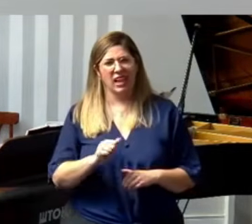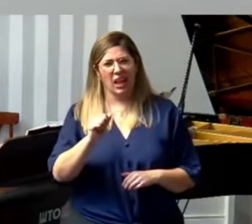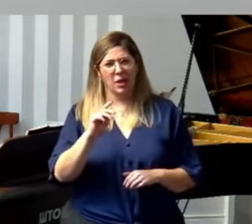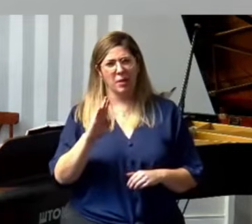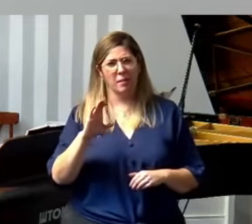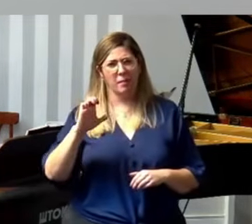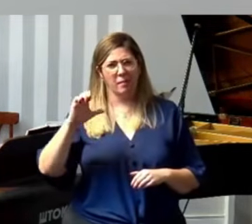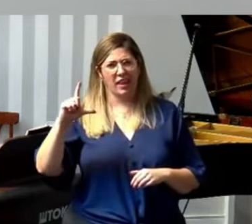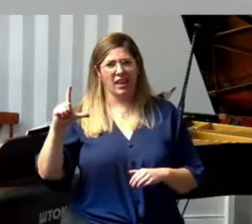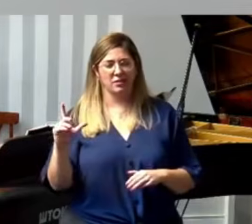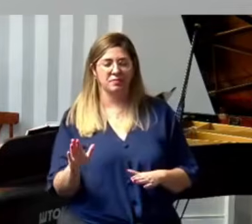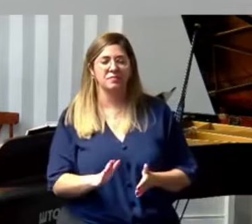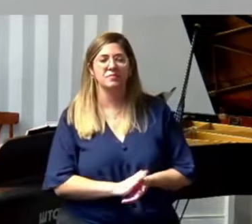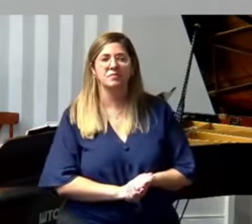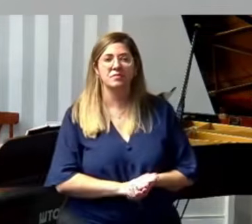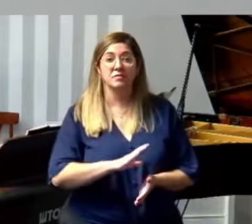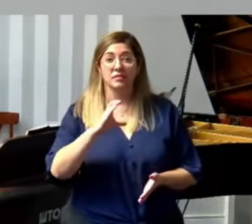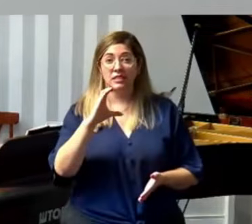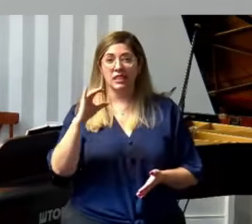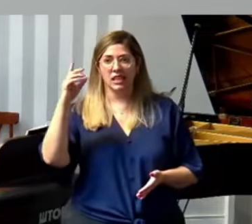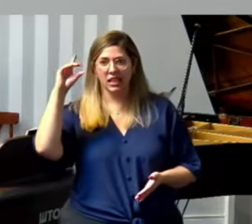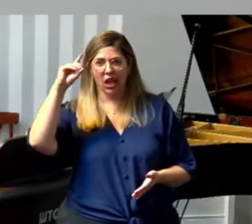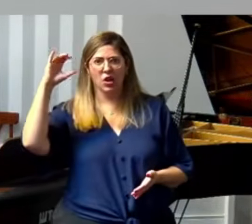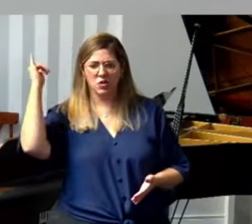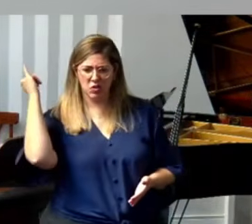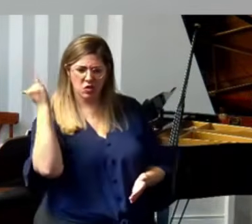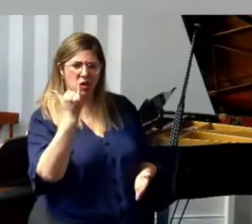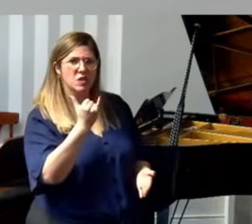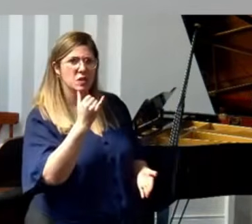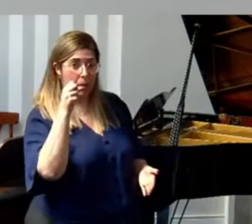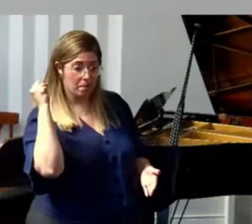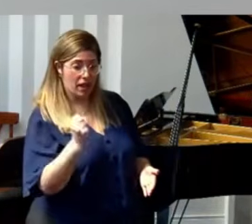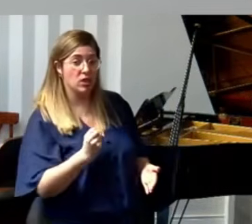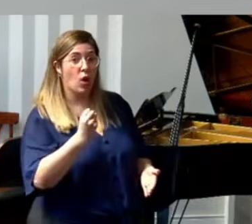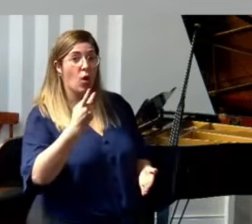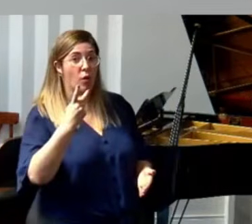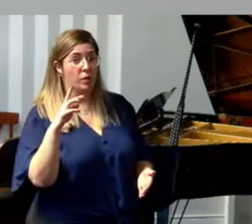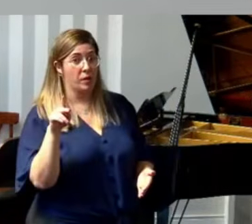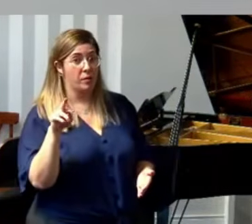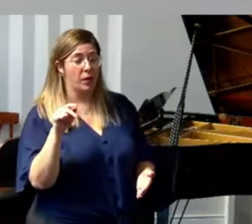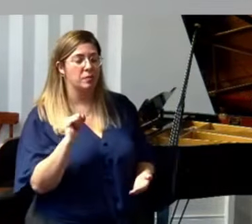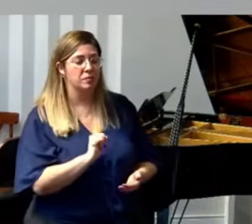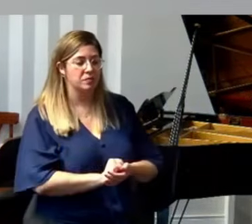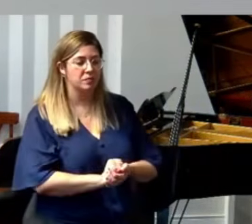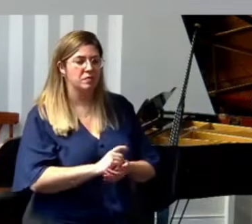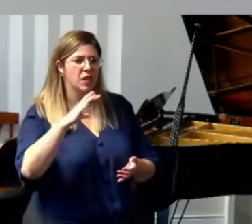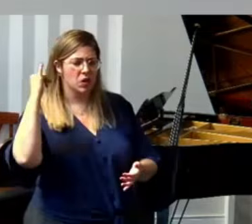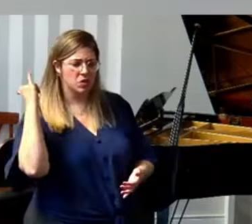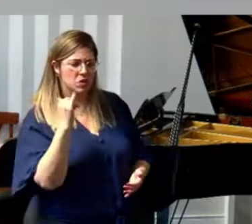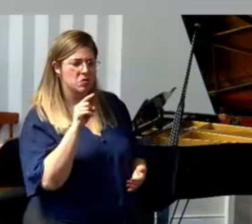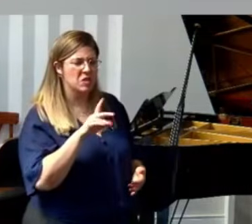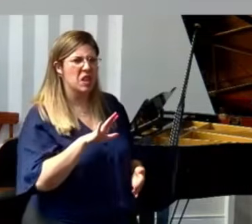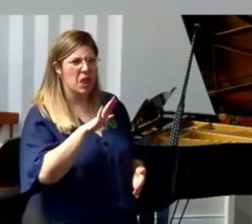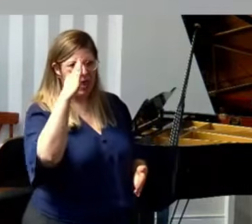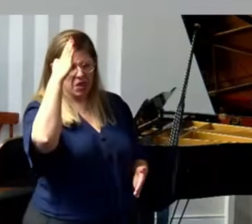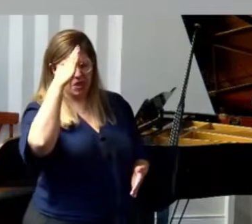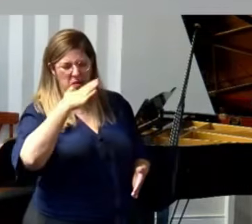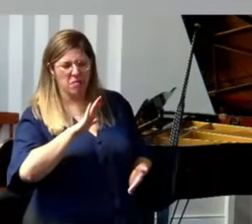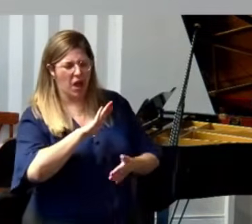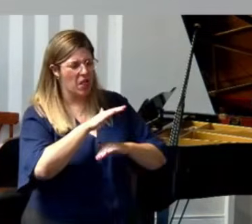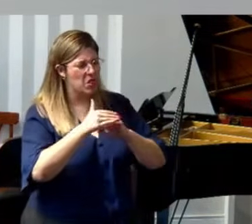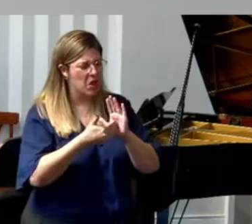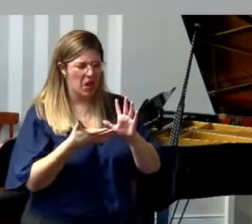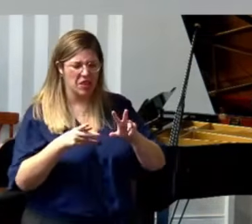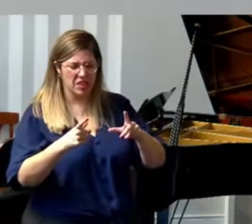você é maldito sobre a terra, cuja boca se abriu para receber da sua mão o sangue do seu